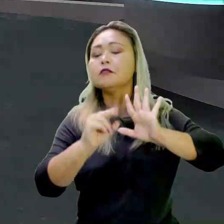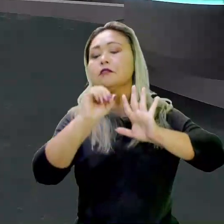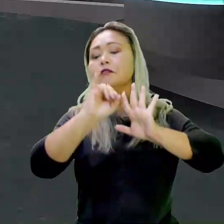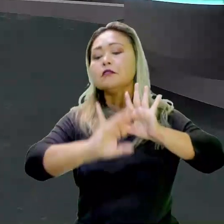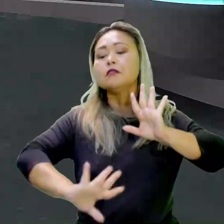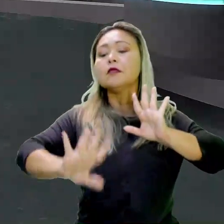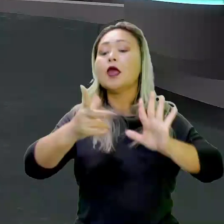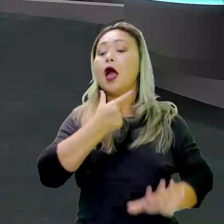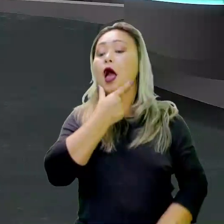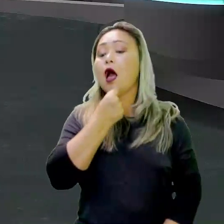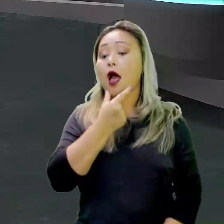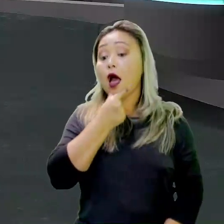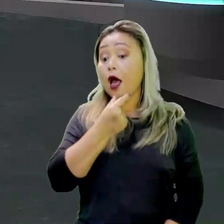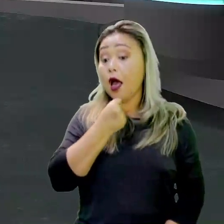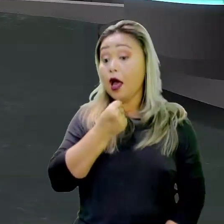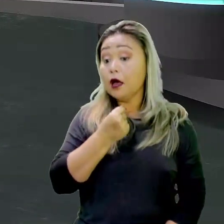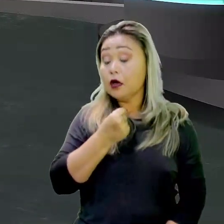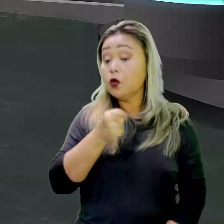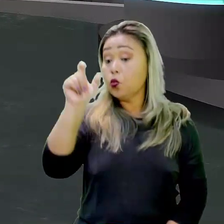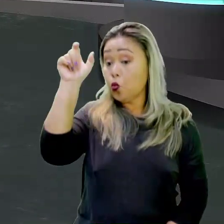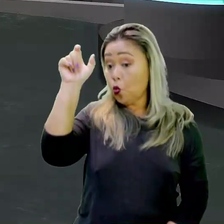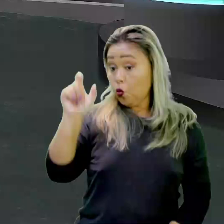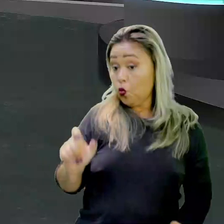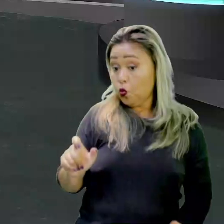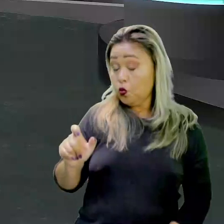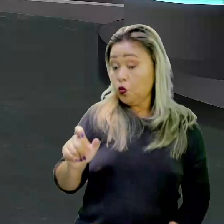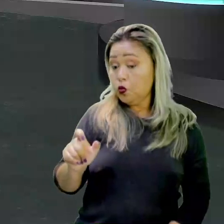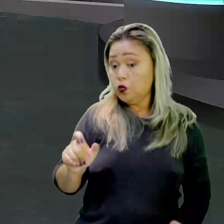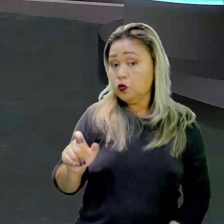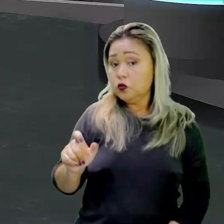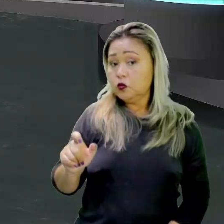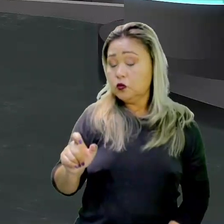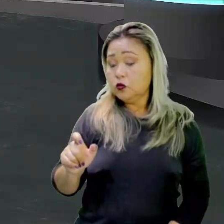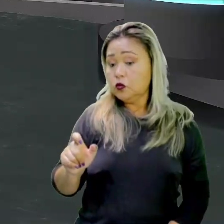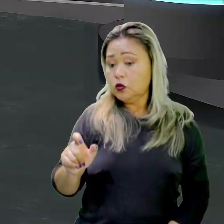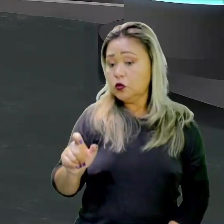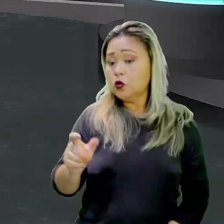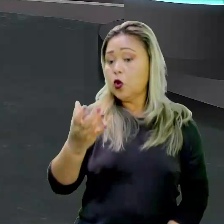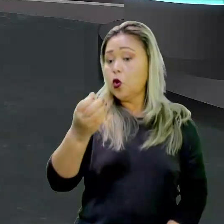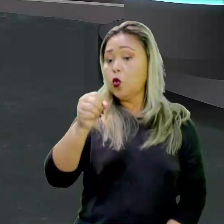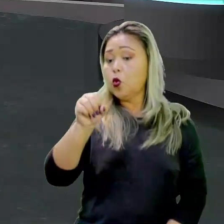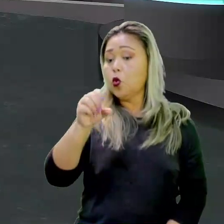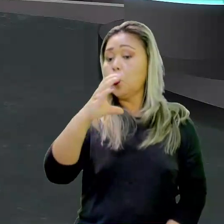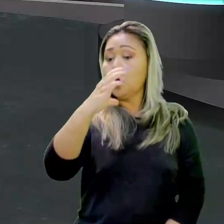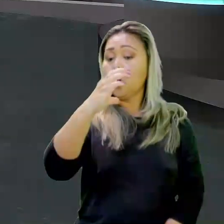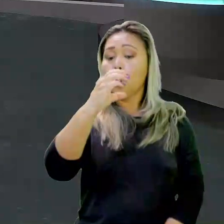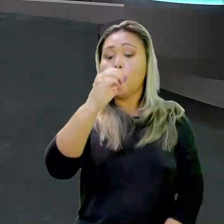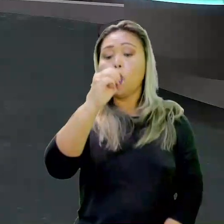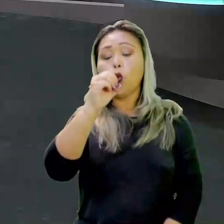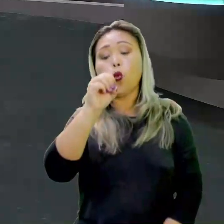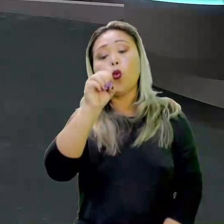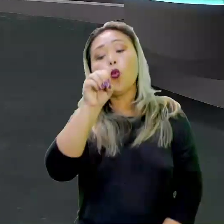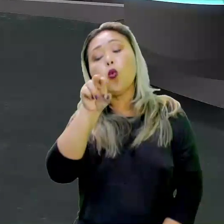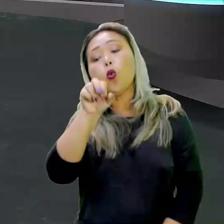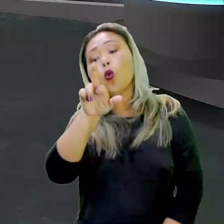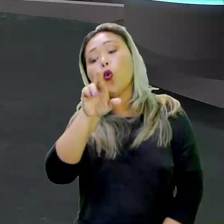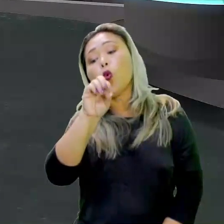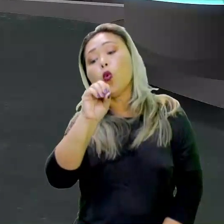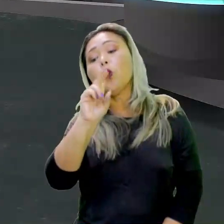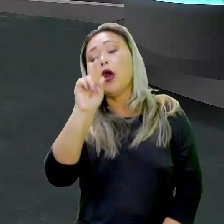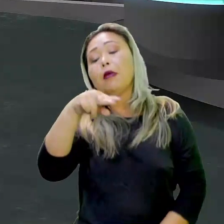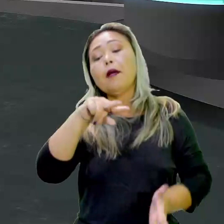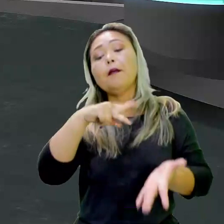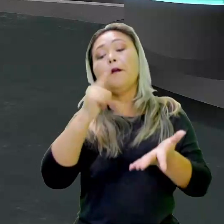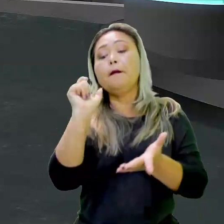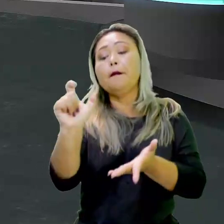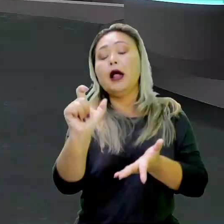figuras masculinas, né? que eles chamavam de coros. A palavra coros é uma palavra